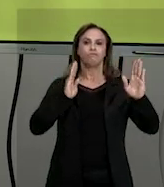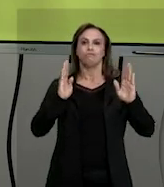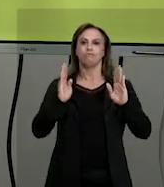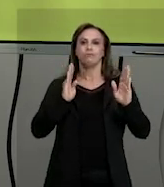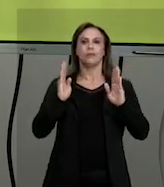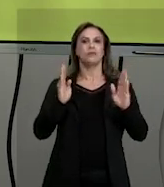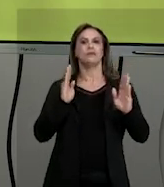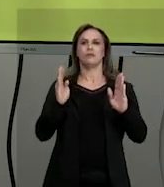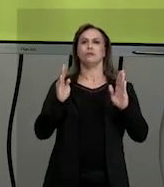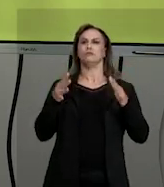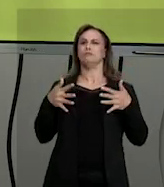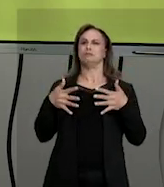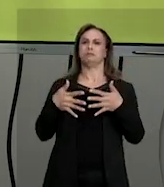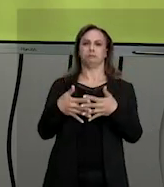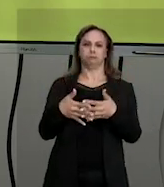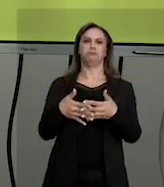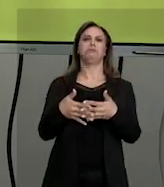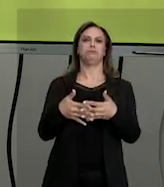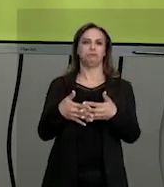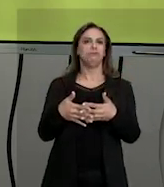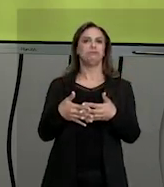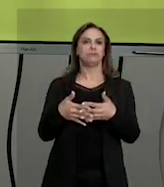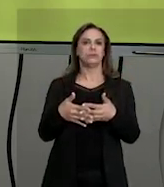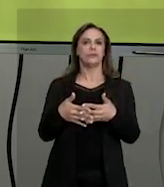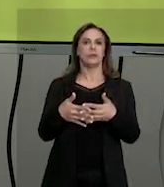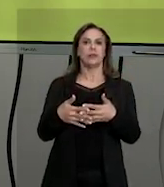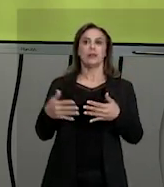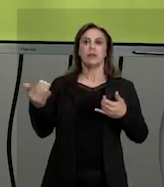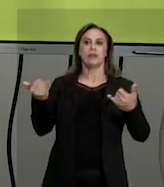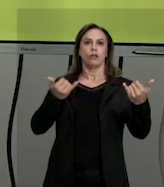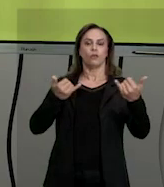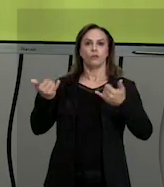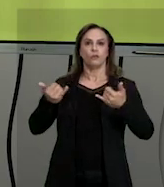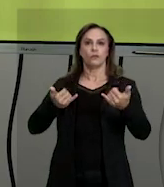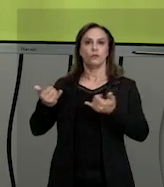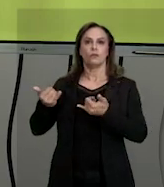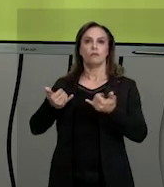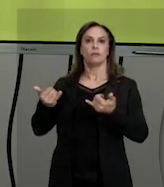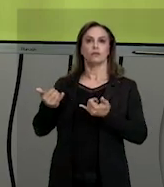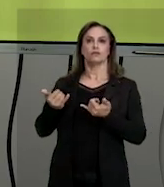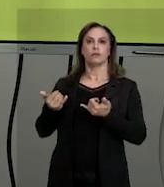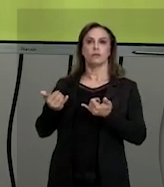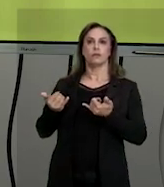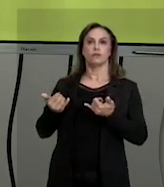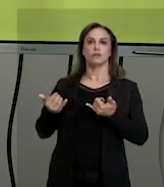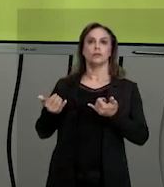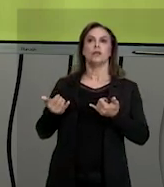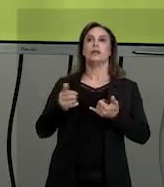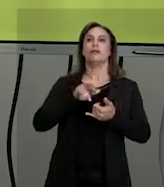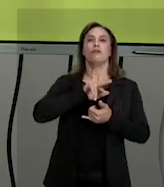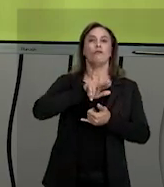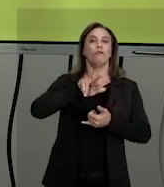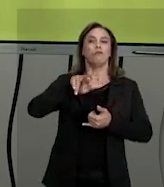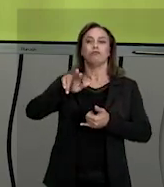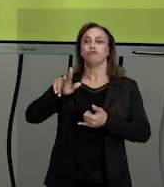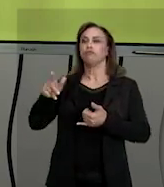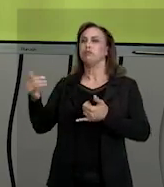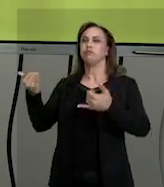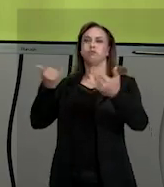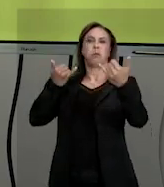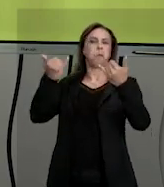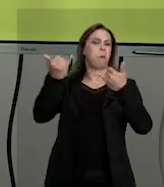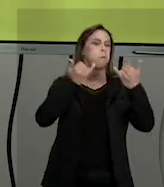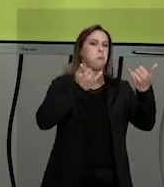muito complexo, né? E as informações que chegam para a gente, elas vêm de todos os lados. Nós